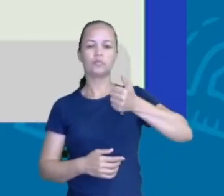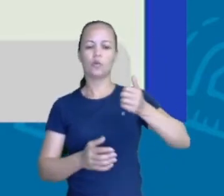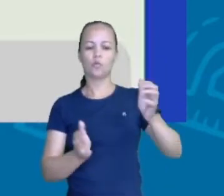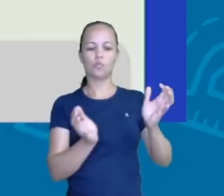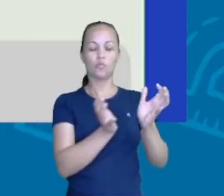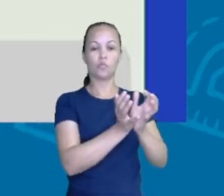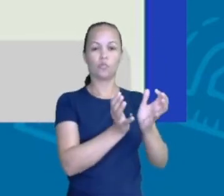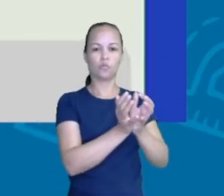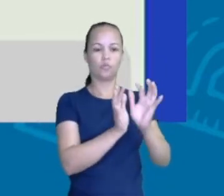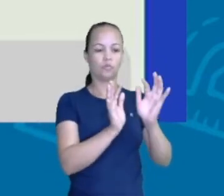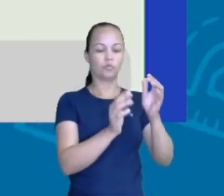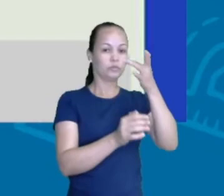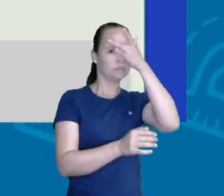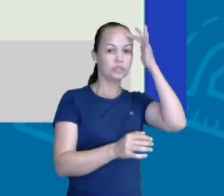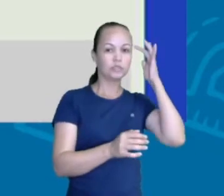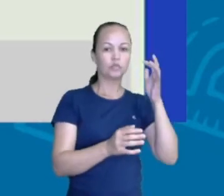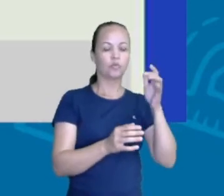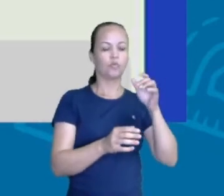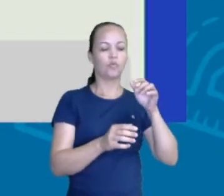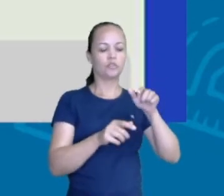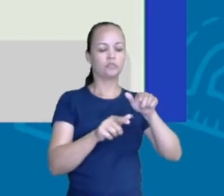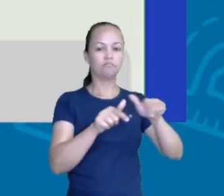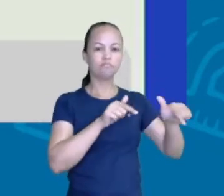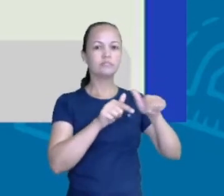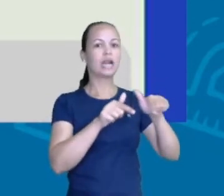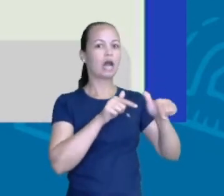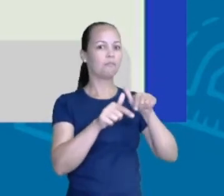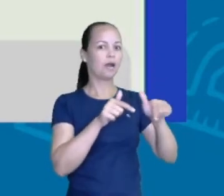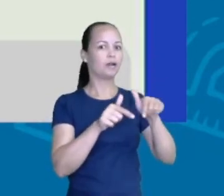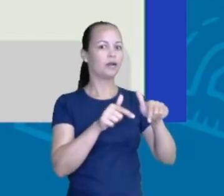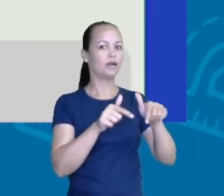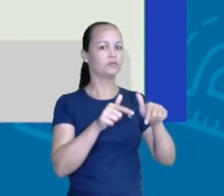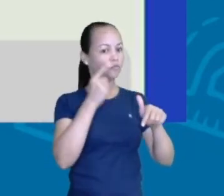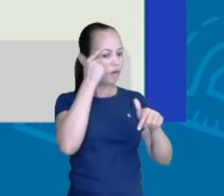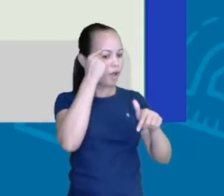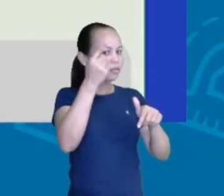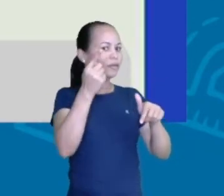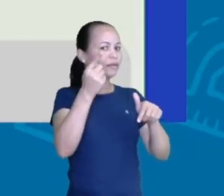de pessoas na frente do computador trabalhando. Olha a dica,